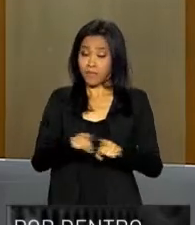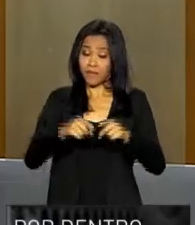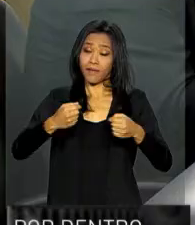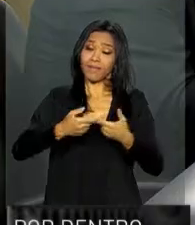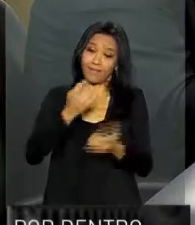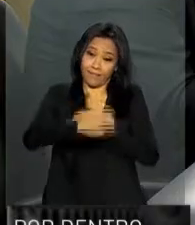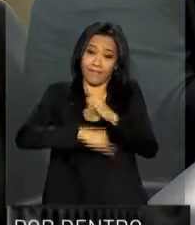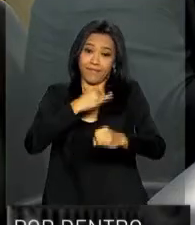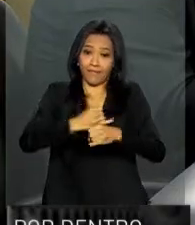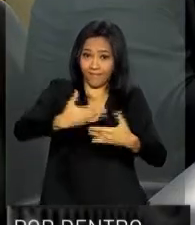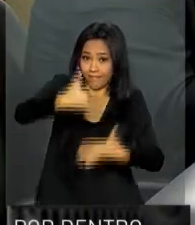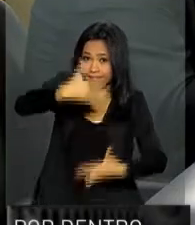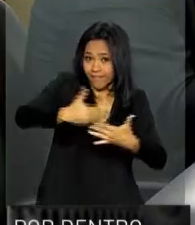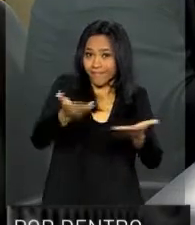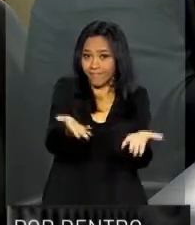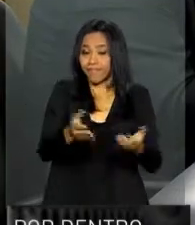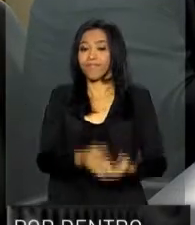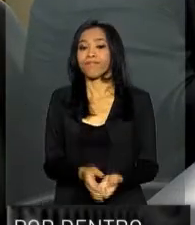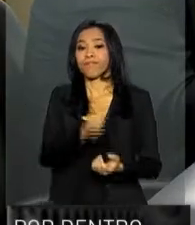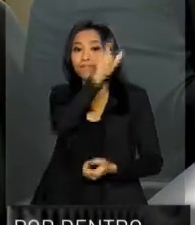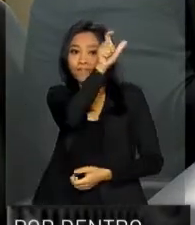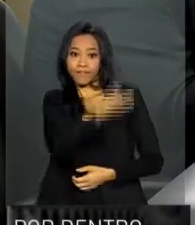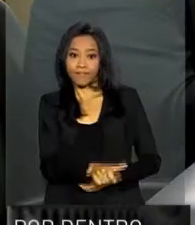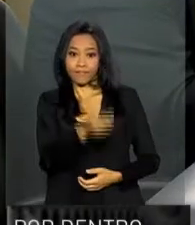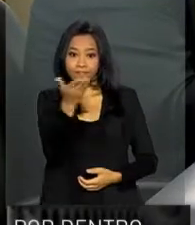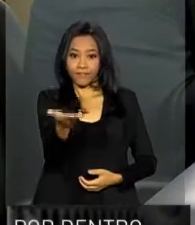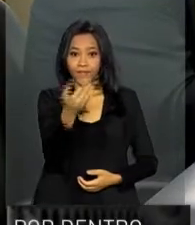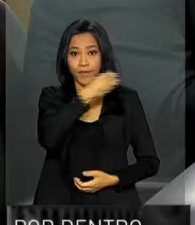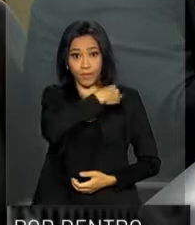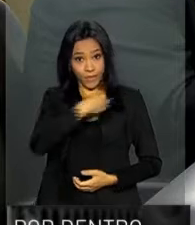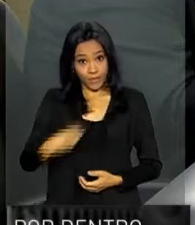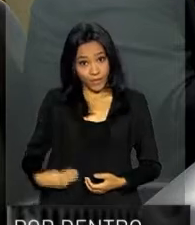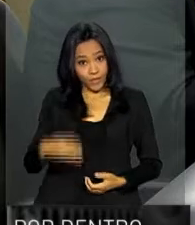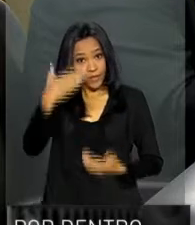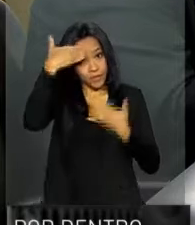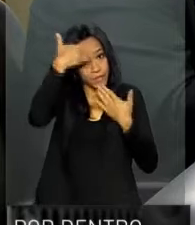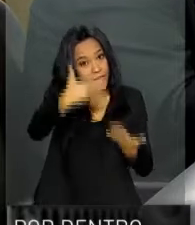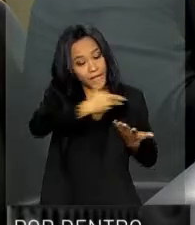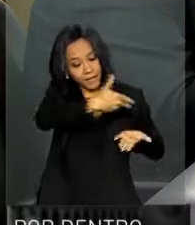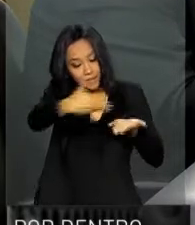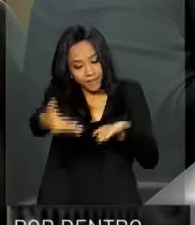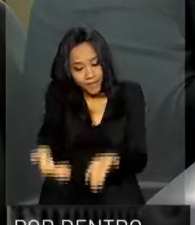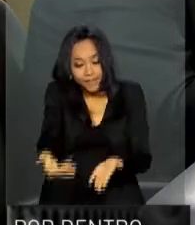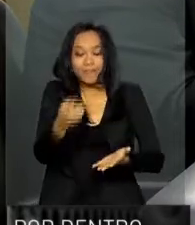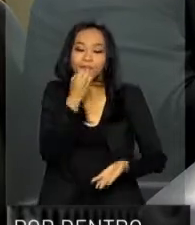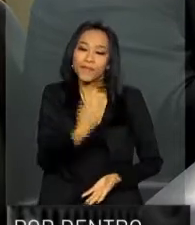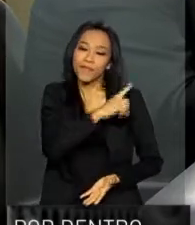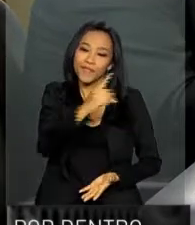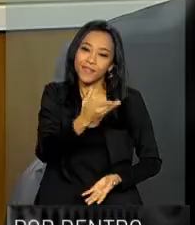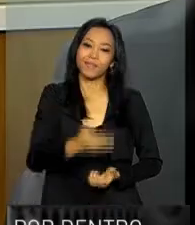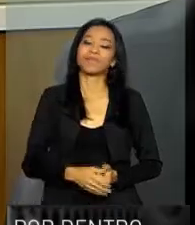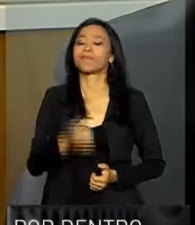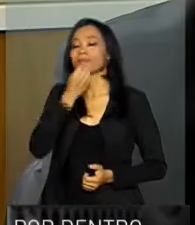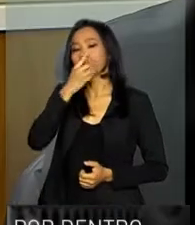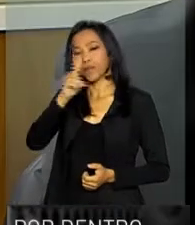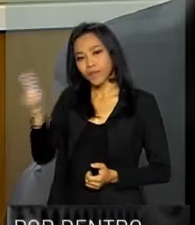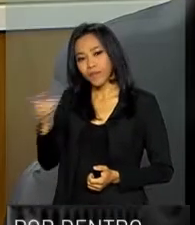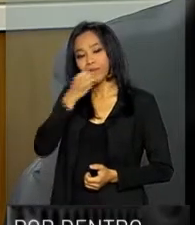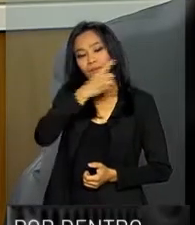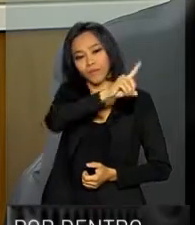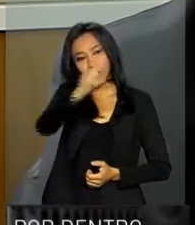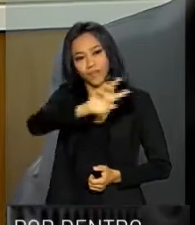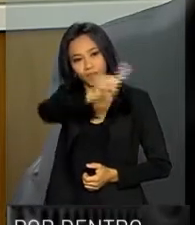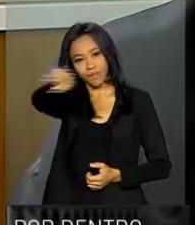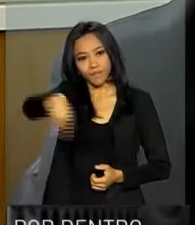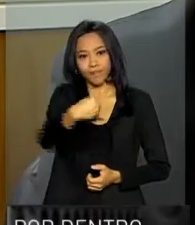está o ministro do turismo vinícius lummertz muito obrigada pela sua presença seja bem-vindo bom dia pra você um dia ela um dia todos os nossos ouvidos